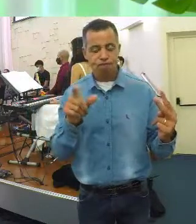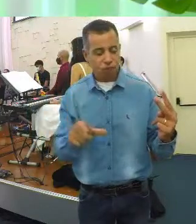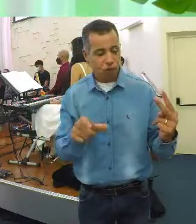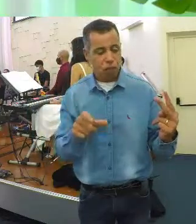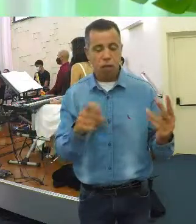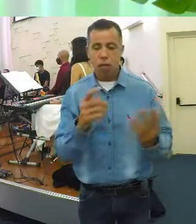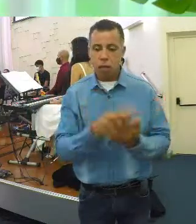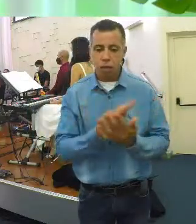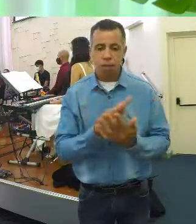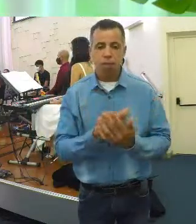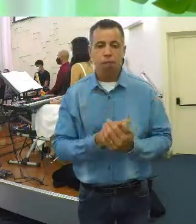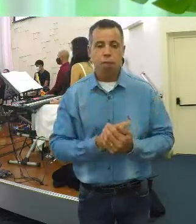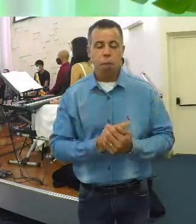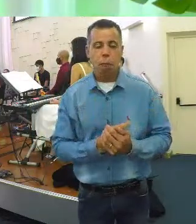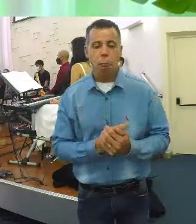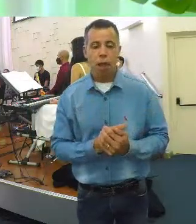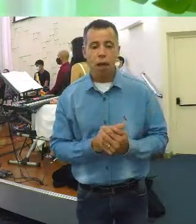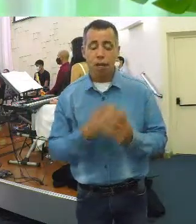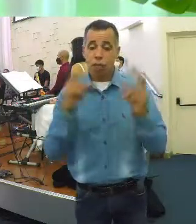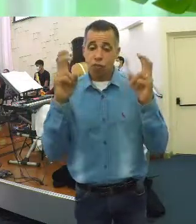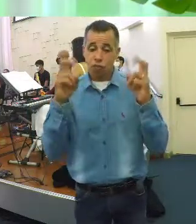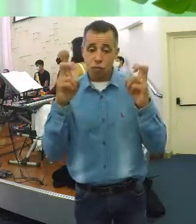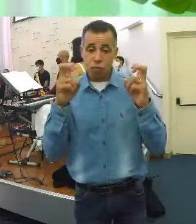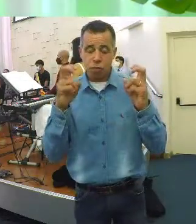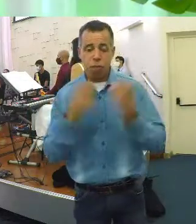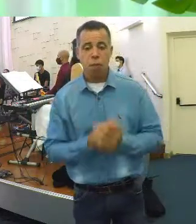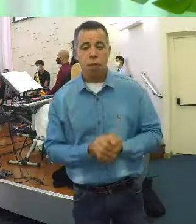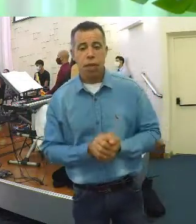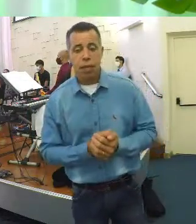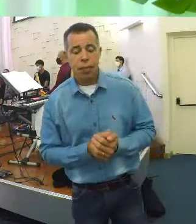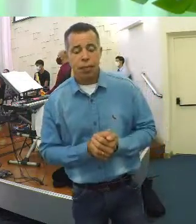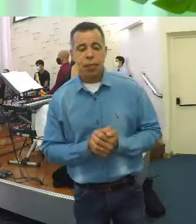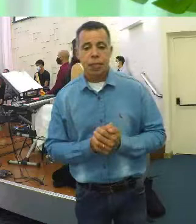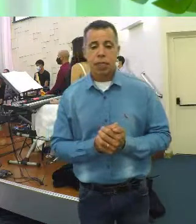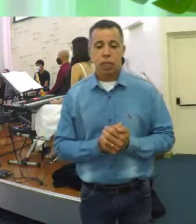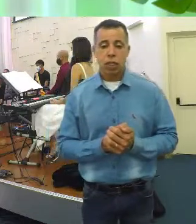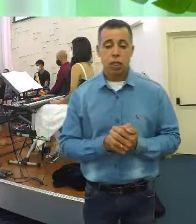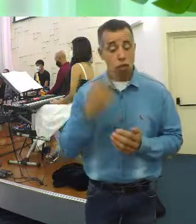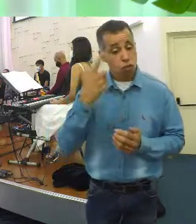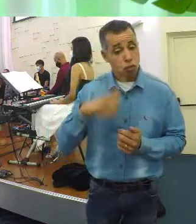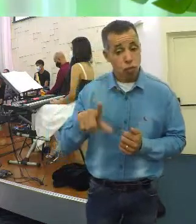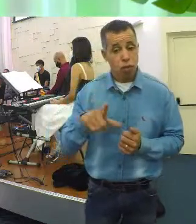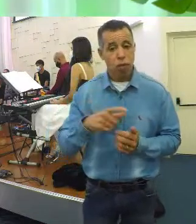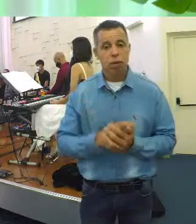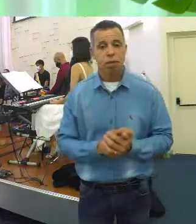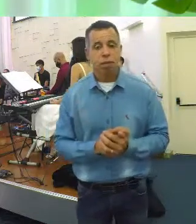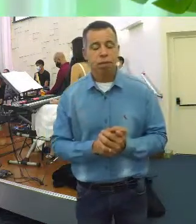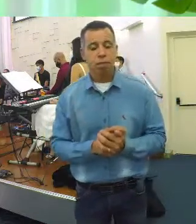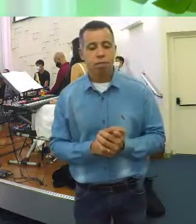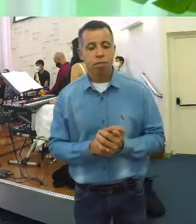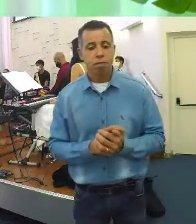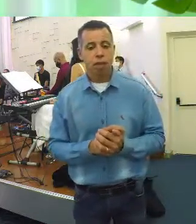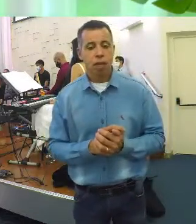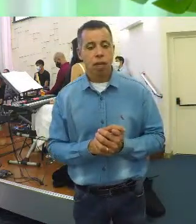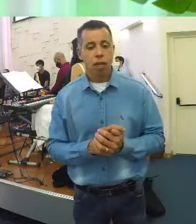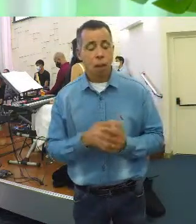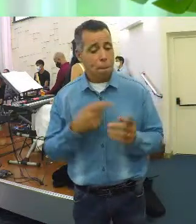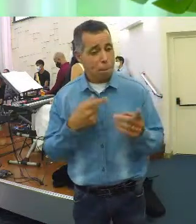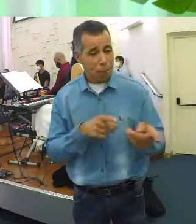Meus irmãos, é num contexto como esse, de, mais uma vez, perseguição ao